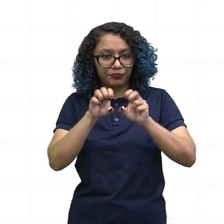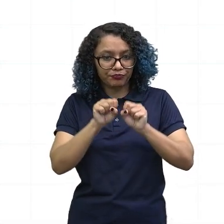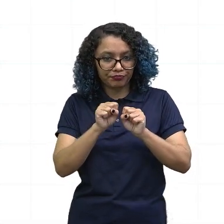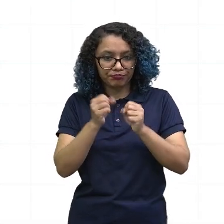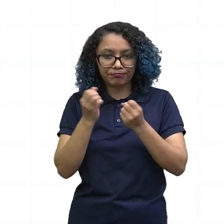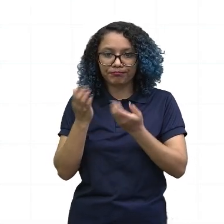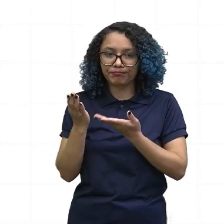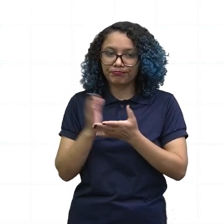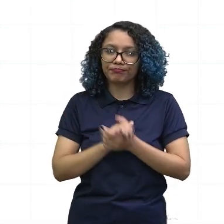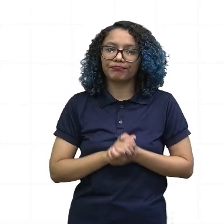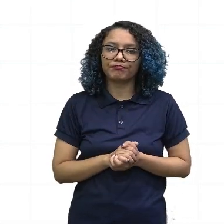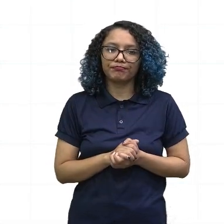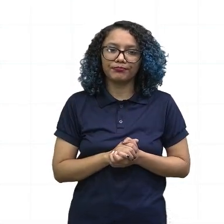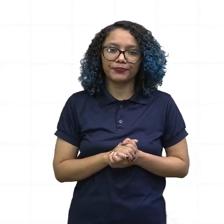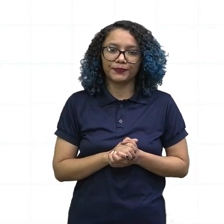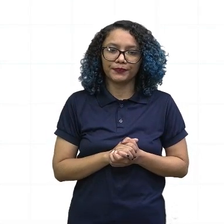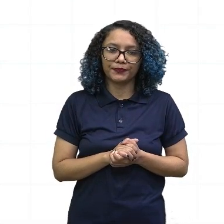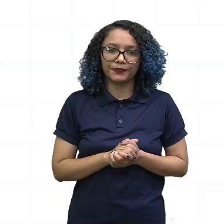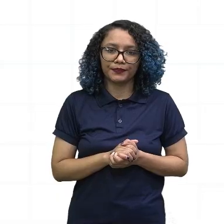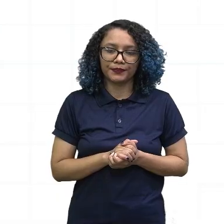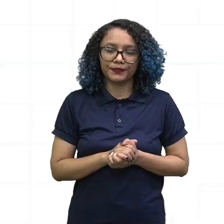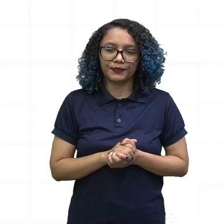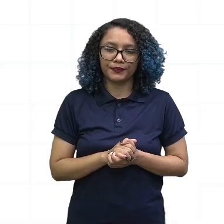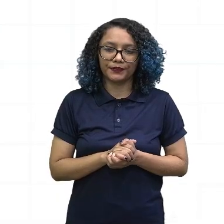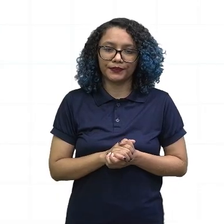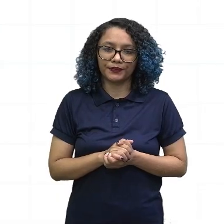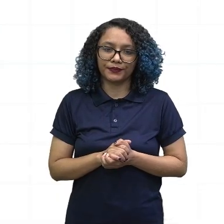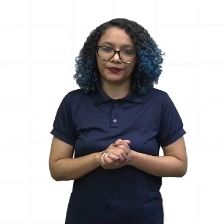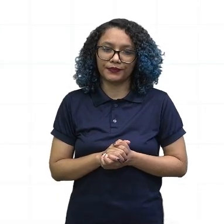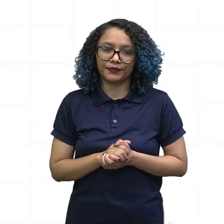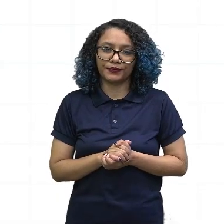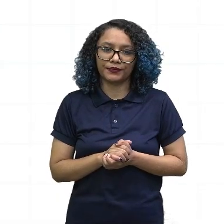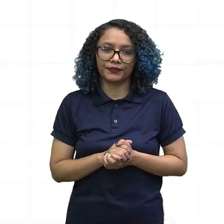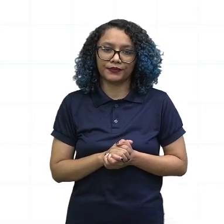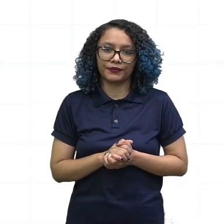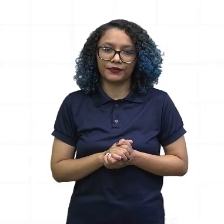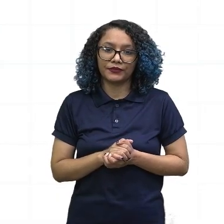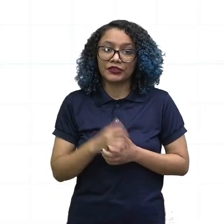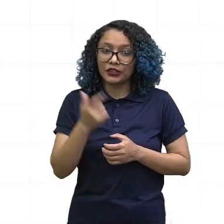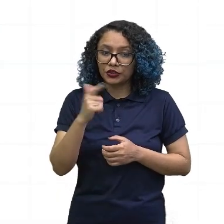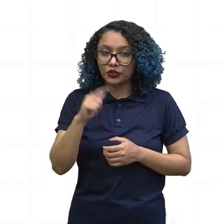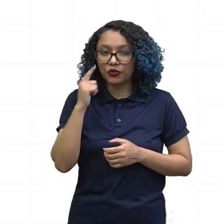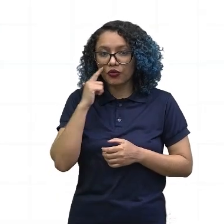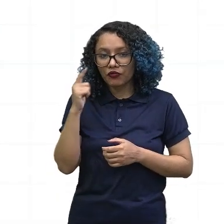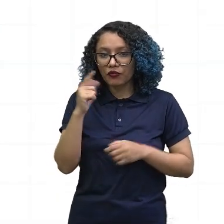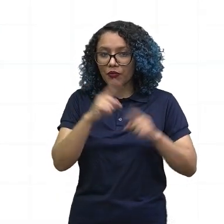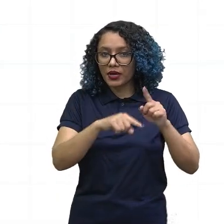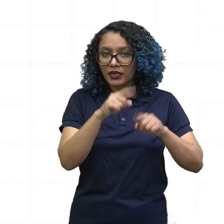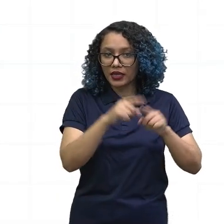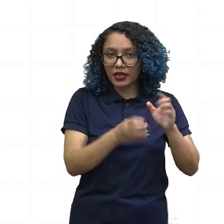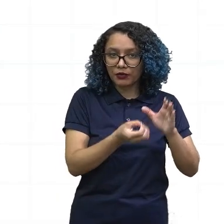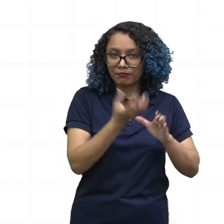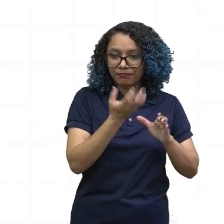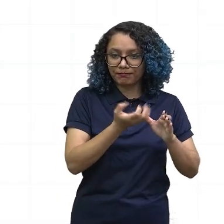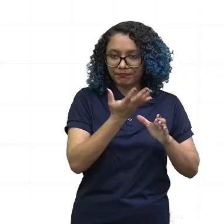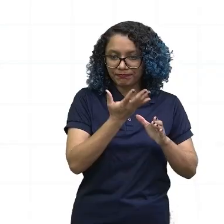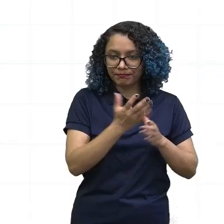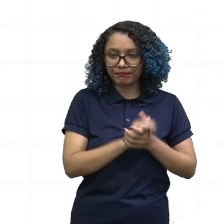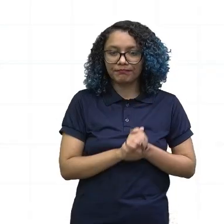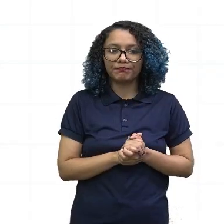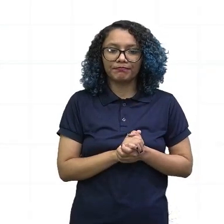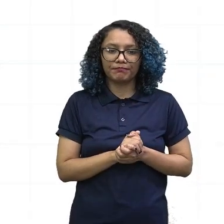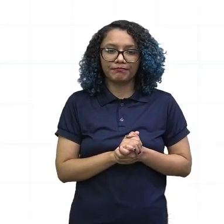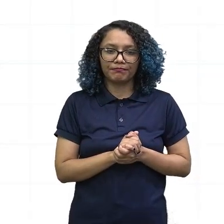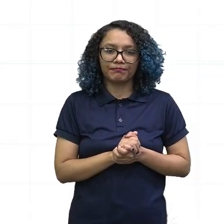tem aí, novamente, você tem a ideia de um gerador. Claro que